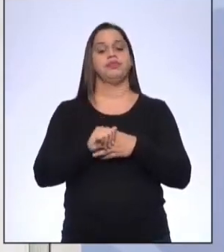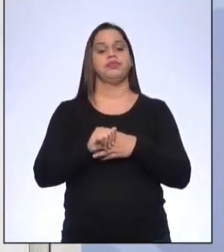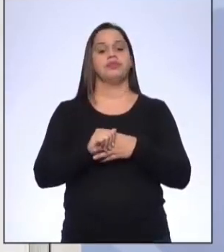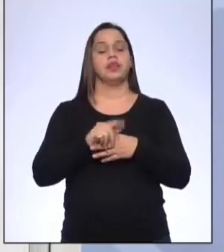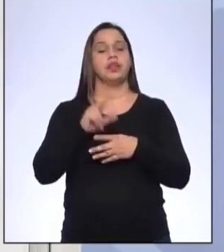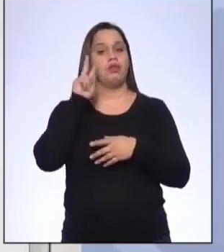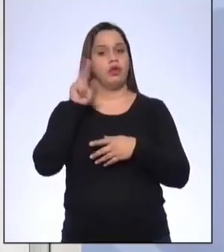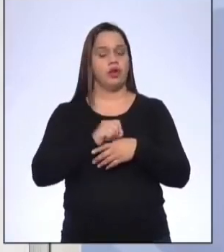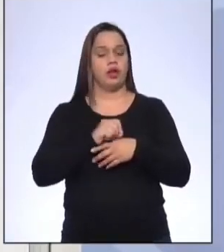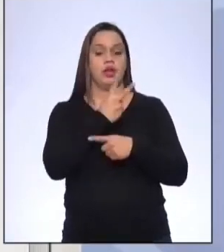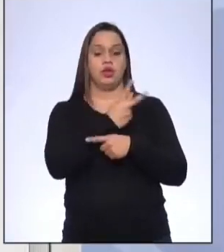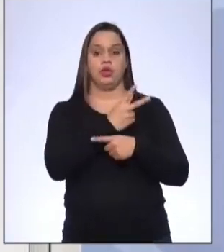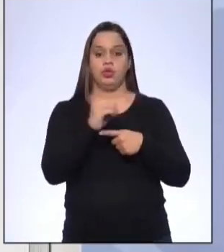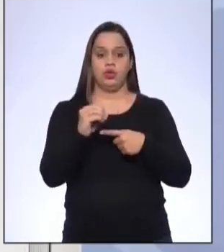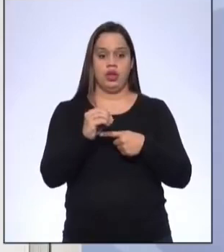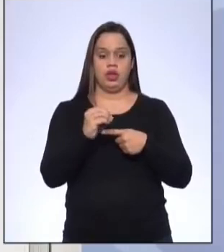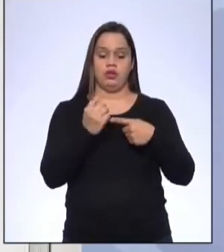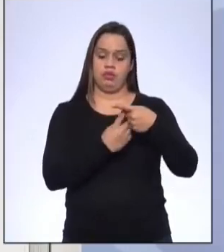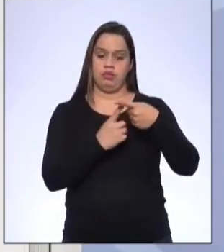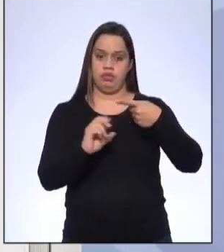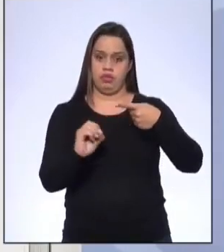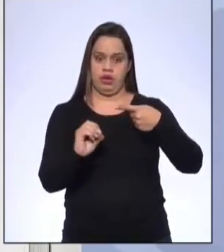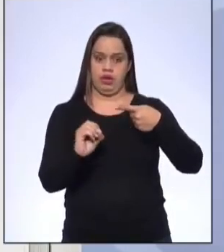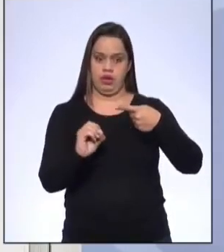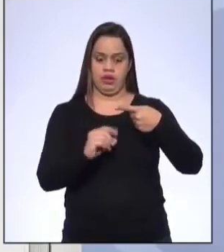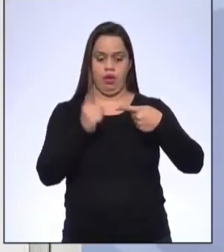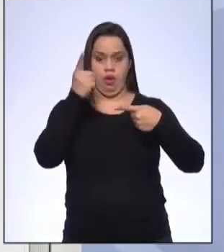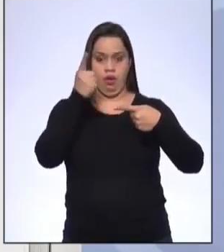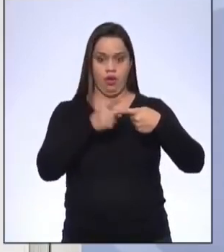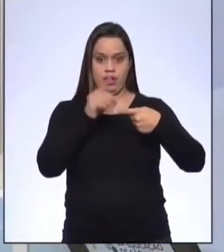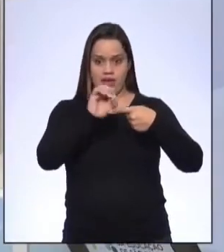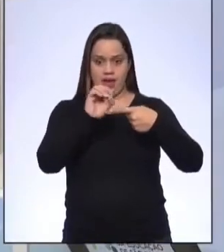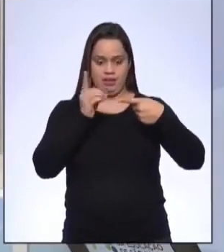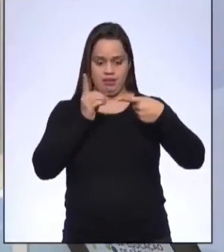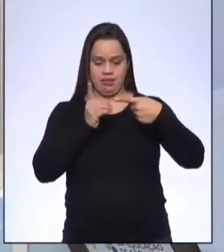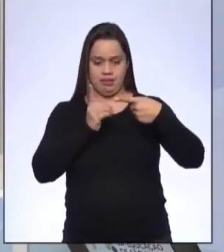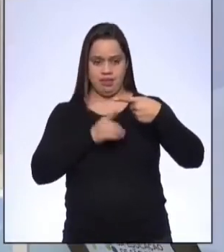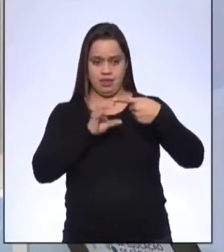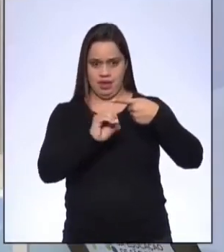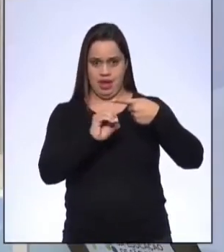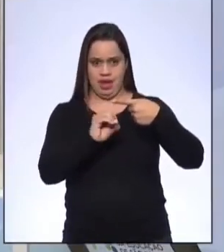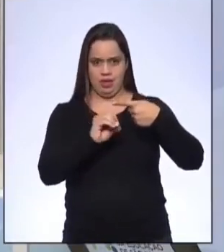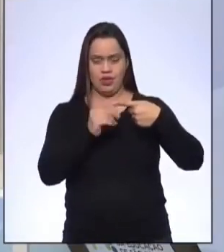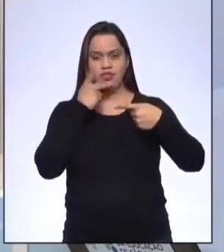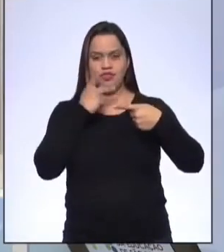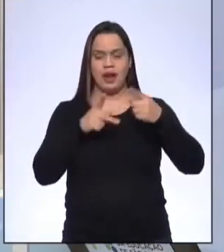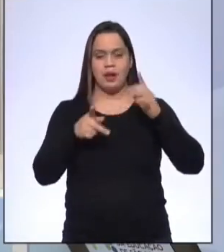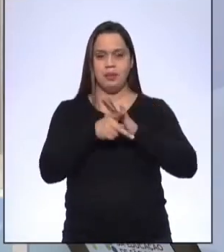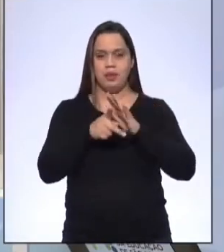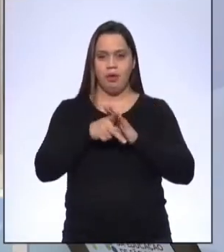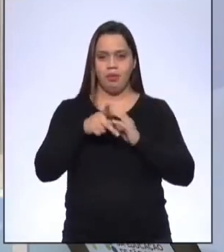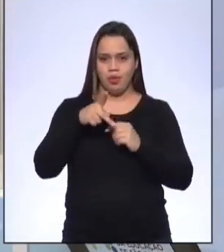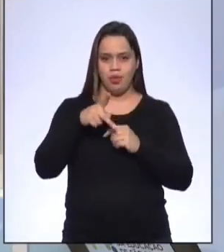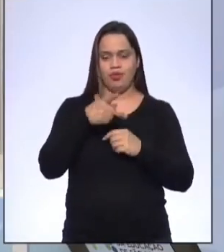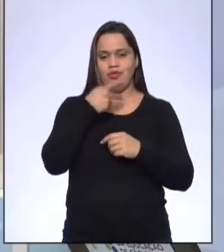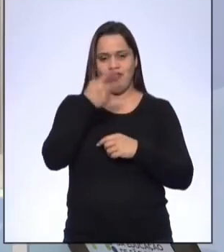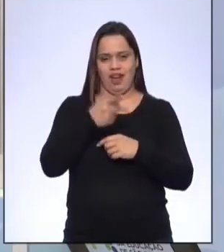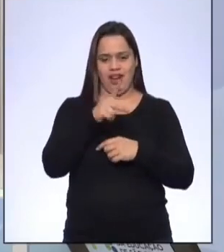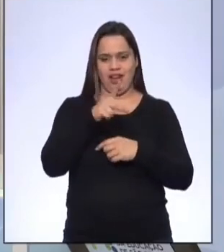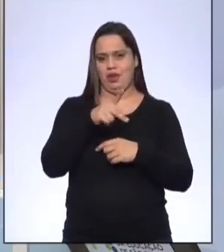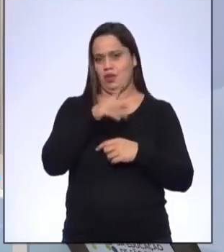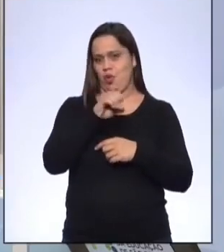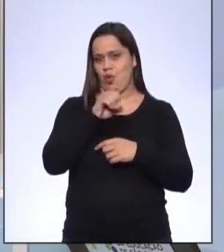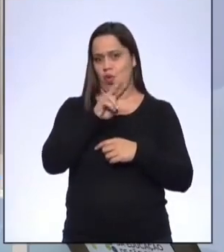Ó, cortou. Gente, quando você corta esse zero, a gente usa essa expressão cortar o zero, mas na realidade você está dividindo por